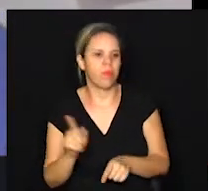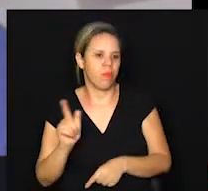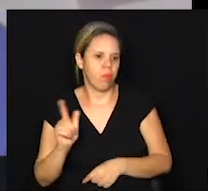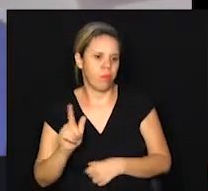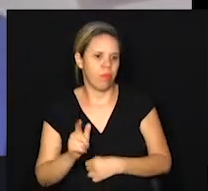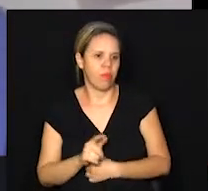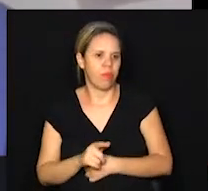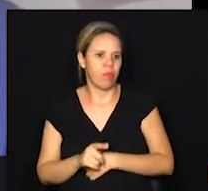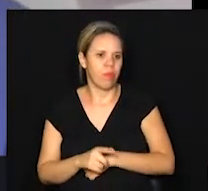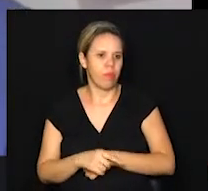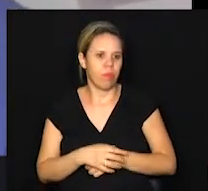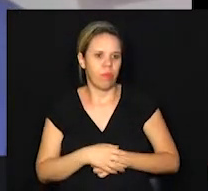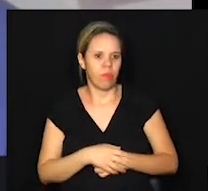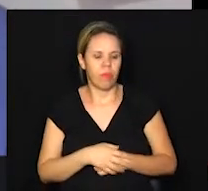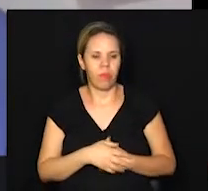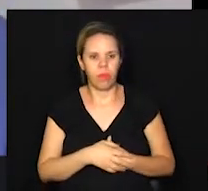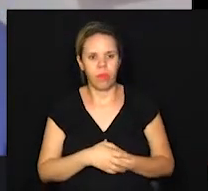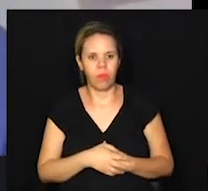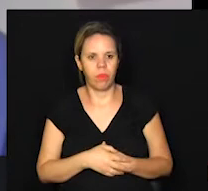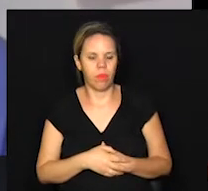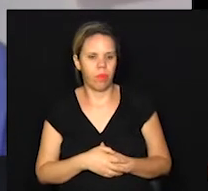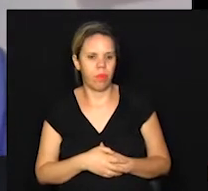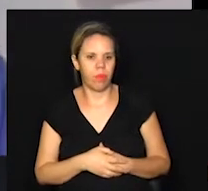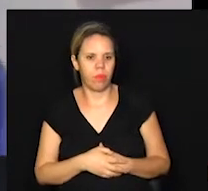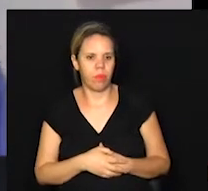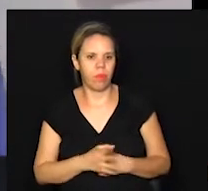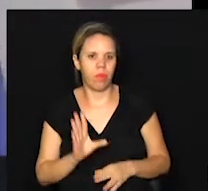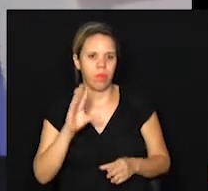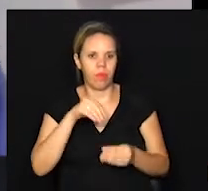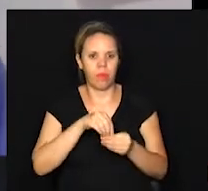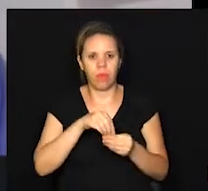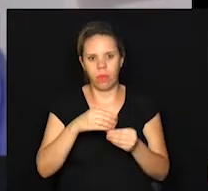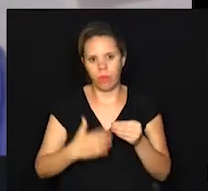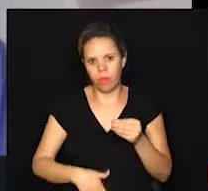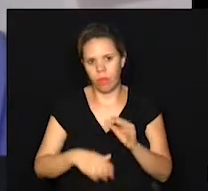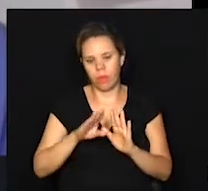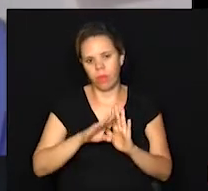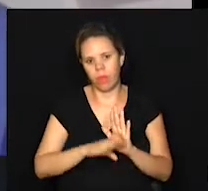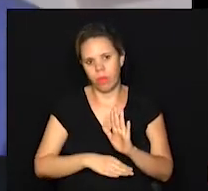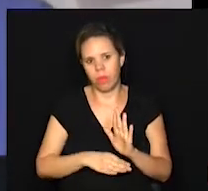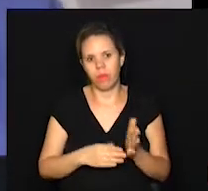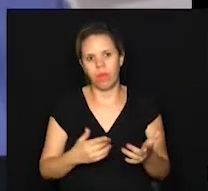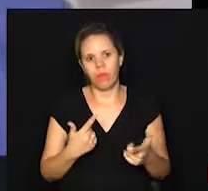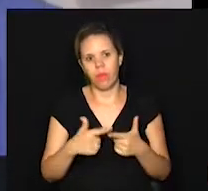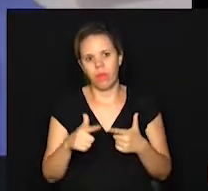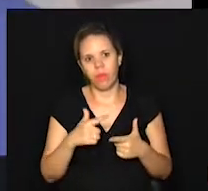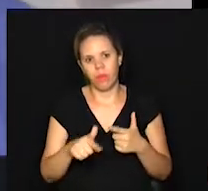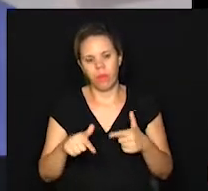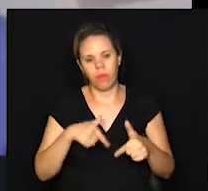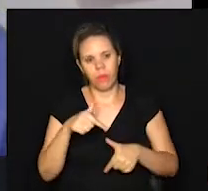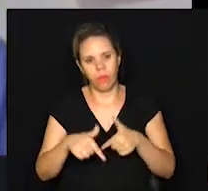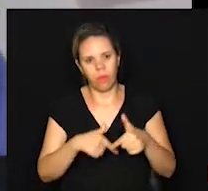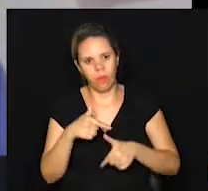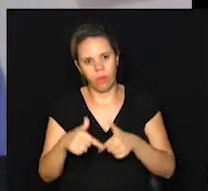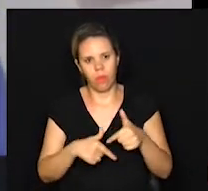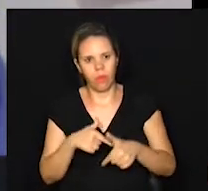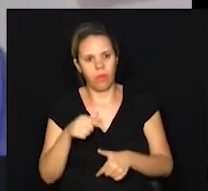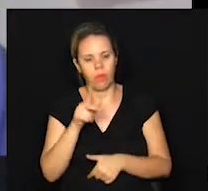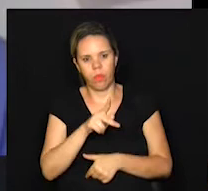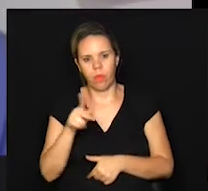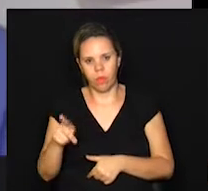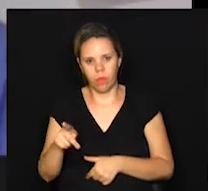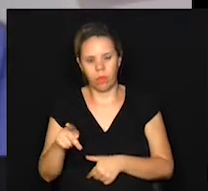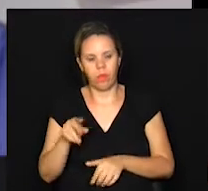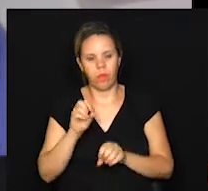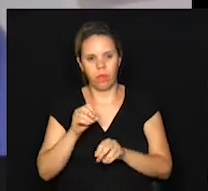obviamente. E também colocar em pauta a precarização do trabalho na docência superior no ensino privado,